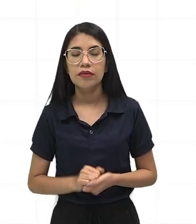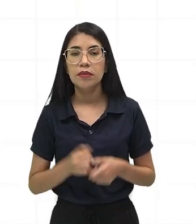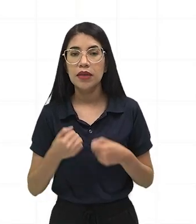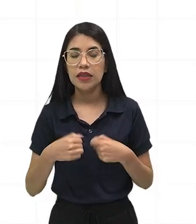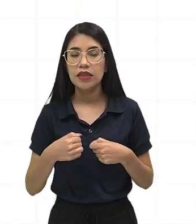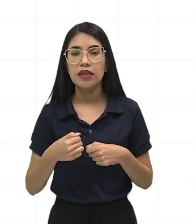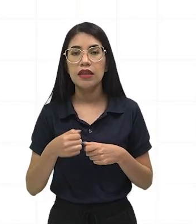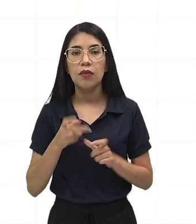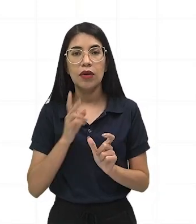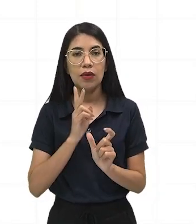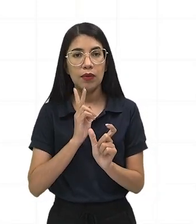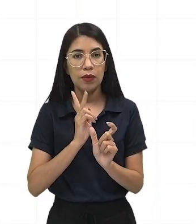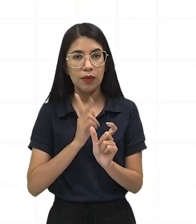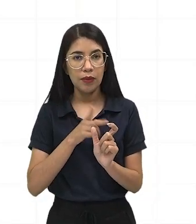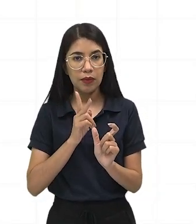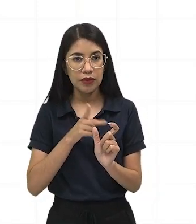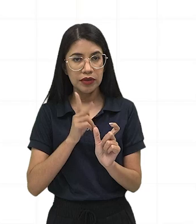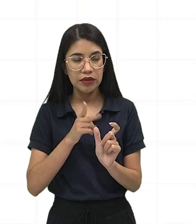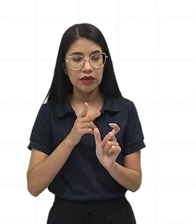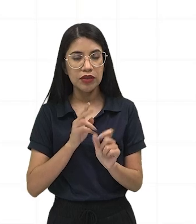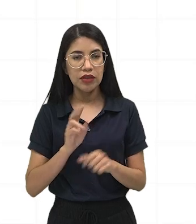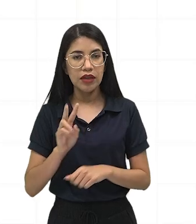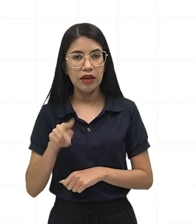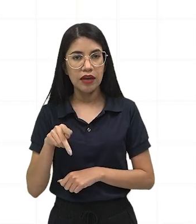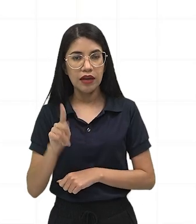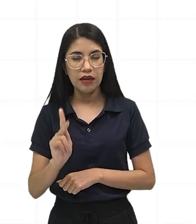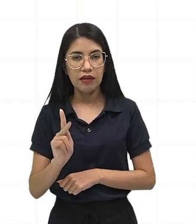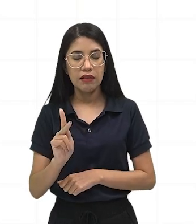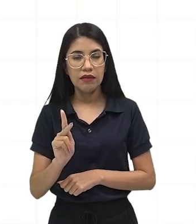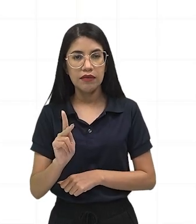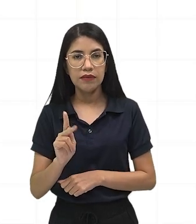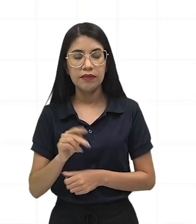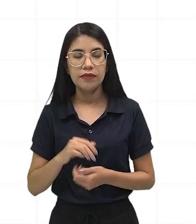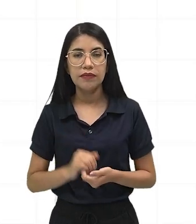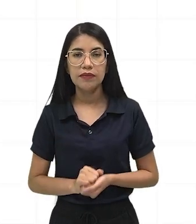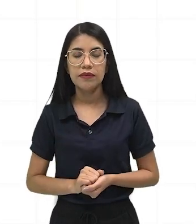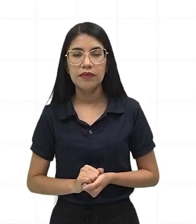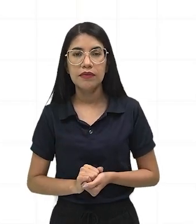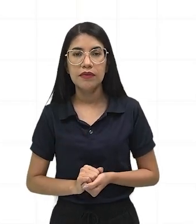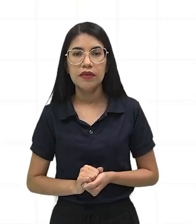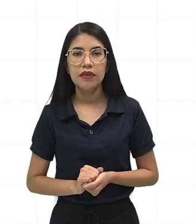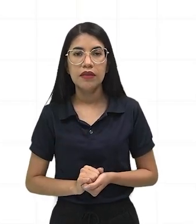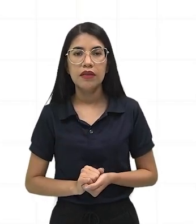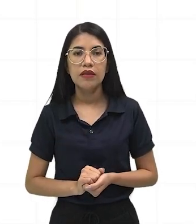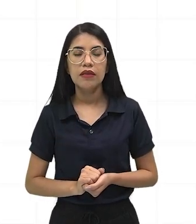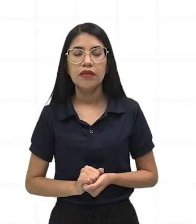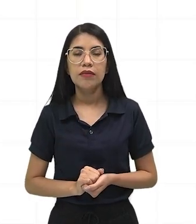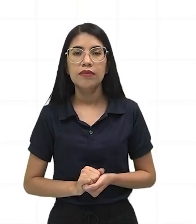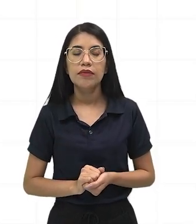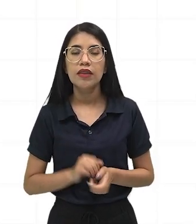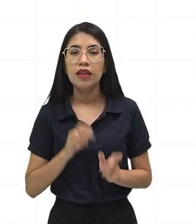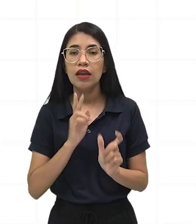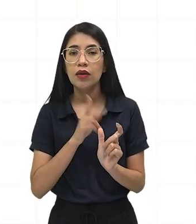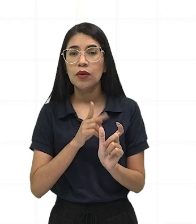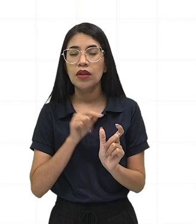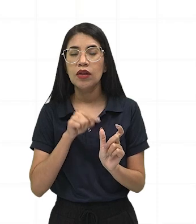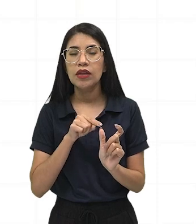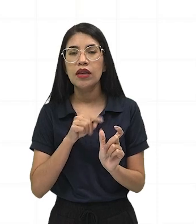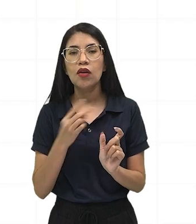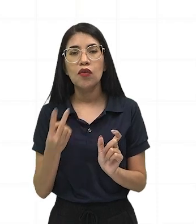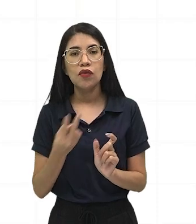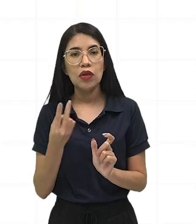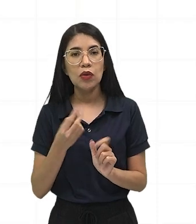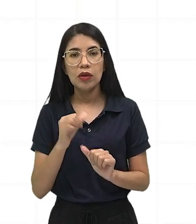constante k, tá? Nós vimos aí novamente o que é a constante. É aquele valor que não muda,